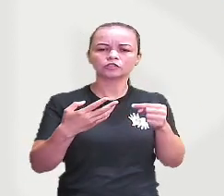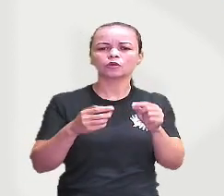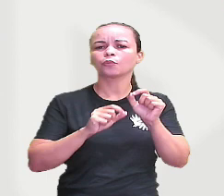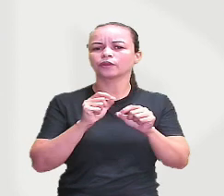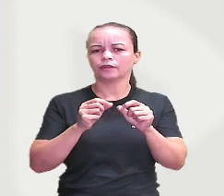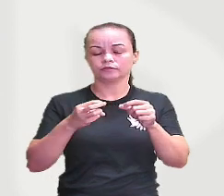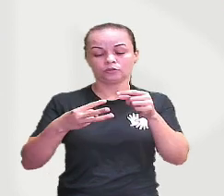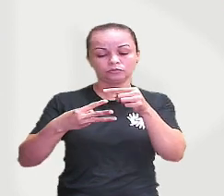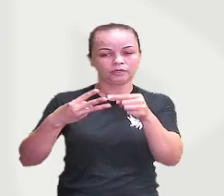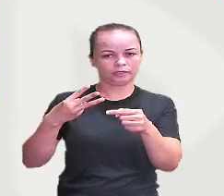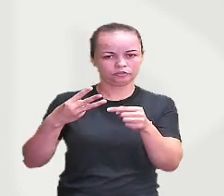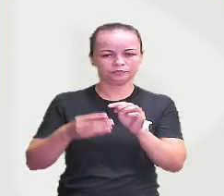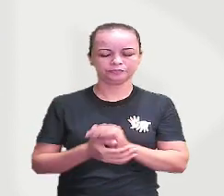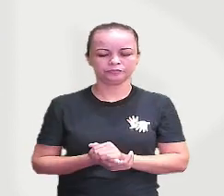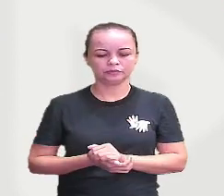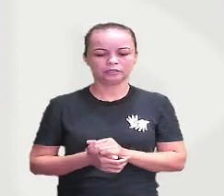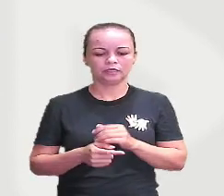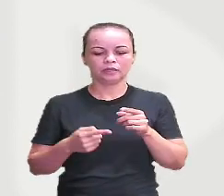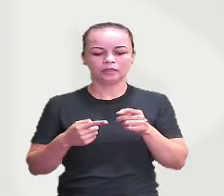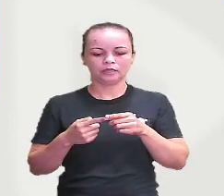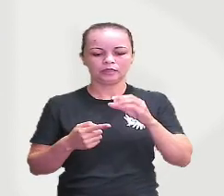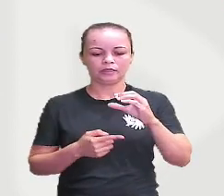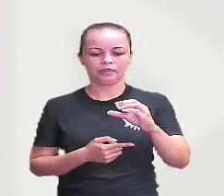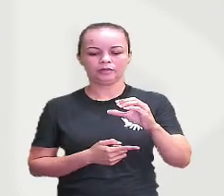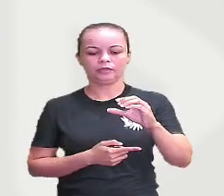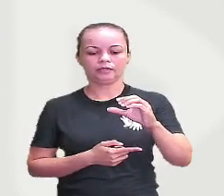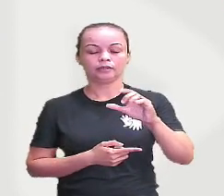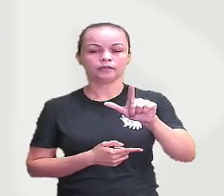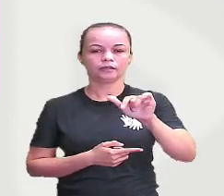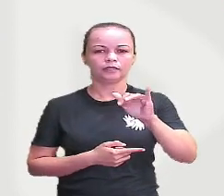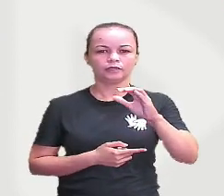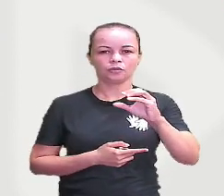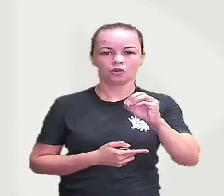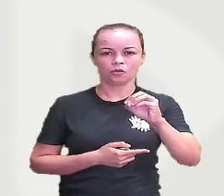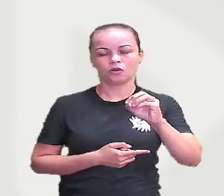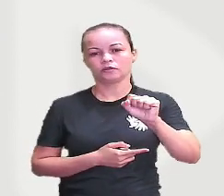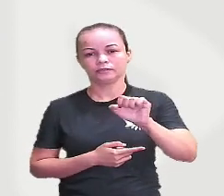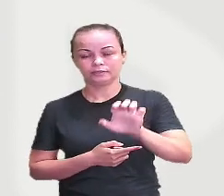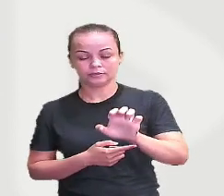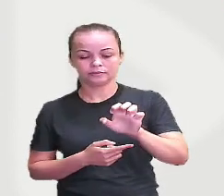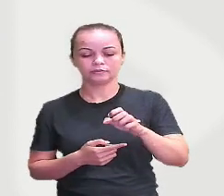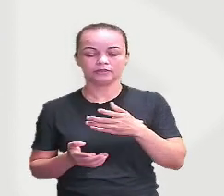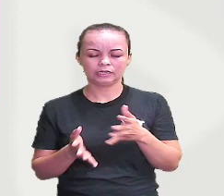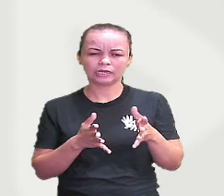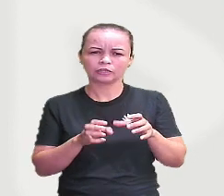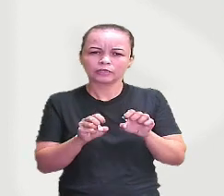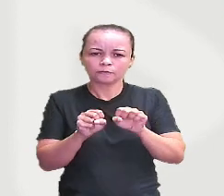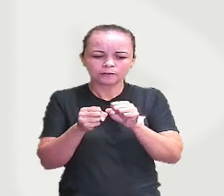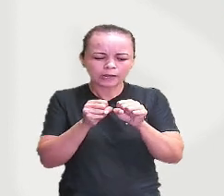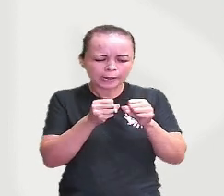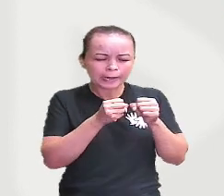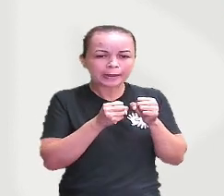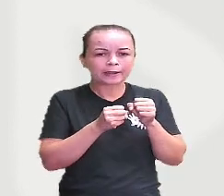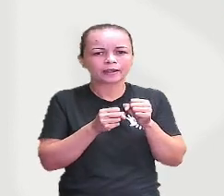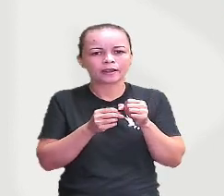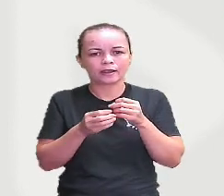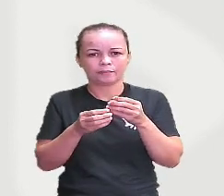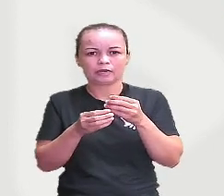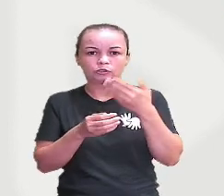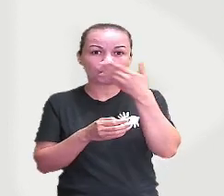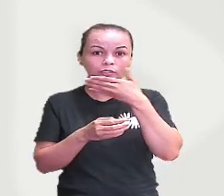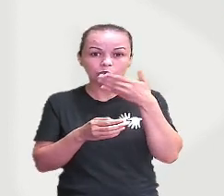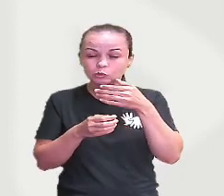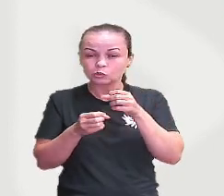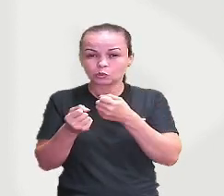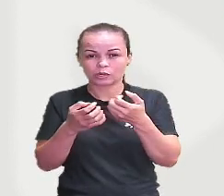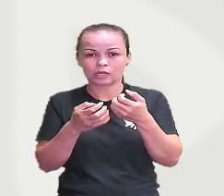fases. A glicólise, e a glicólise, gente, é justamente a quebra, onde vai se iniciar a quebra do açúcar, a